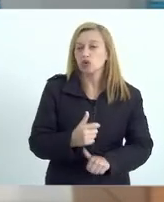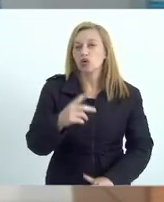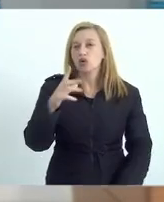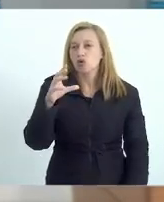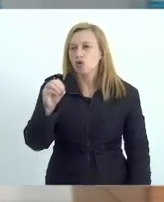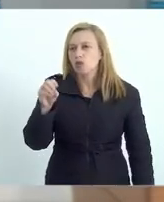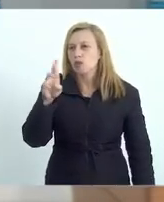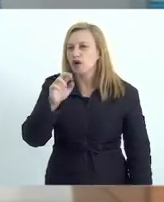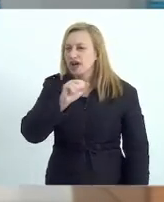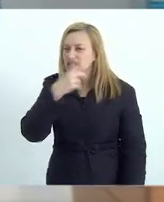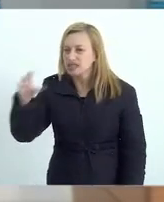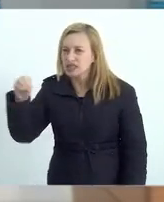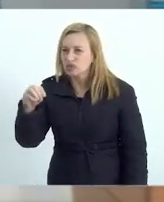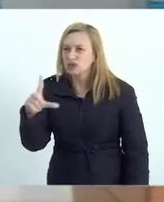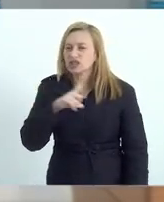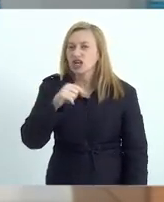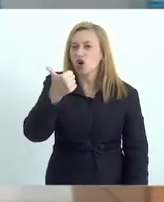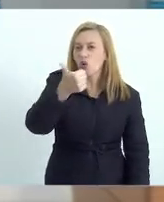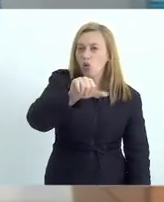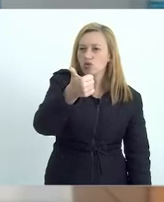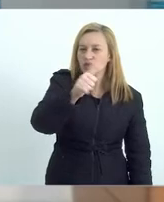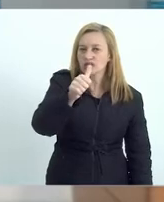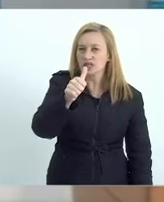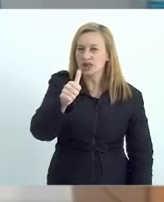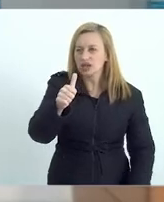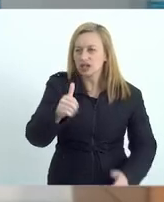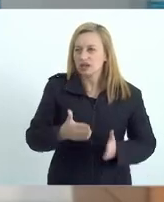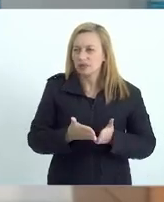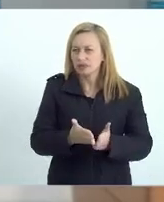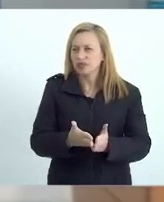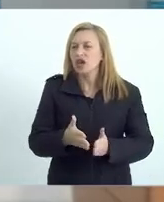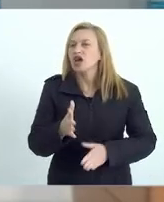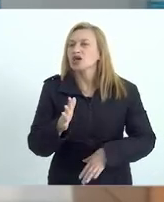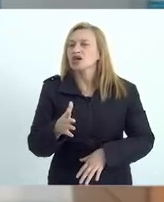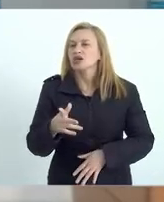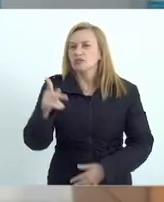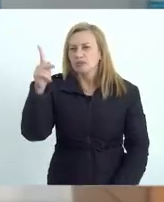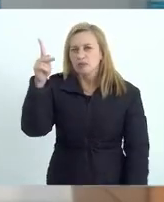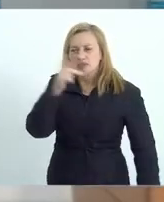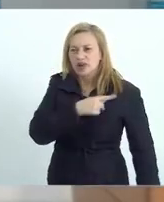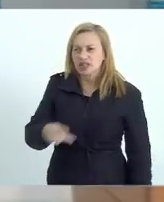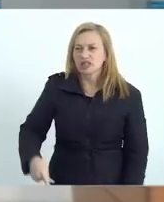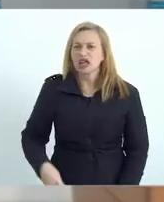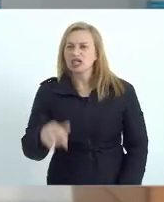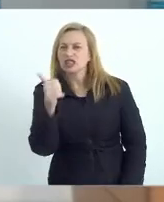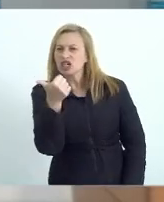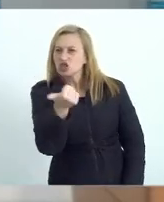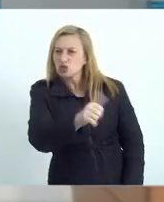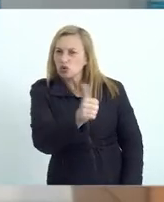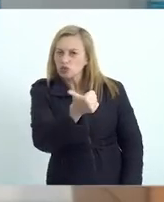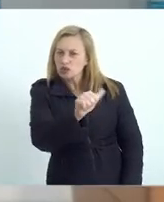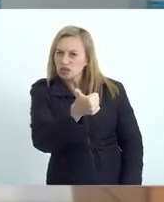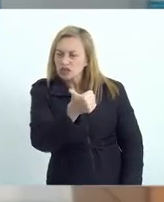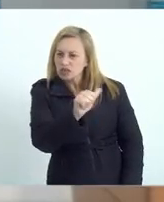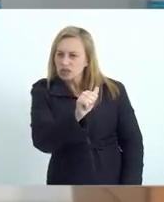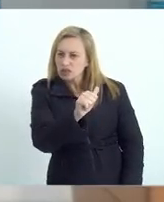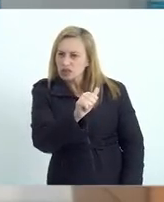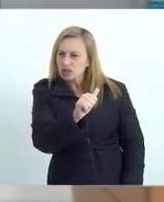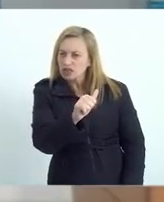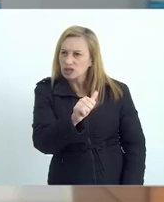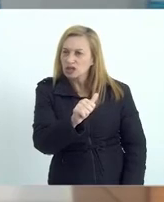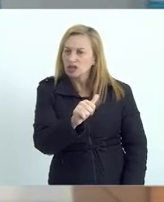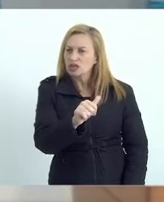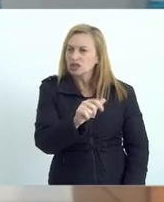a Corporação possui 11 embarcações Presidente das 11 embarcações as 11